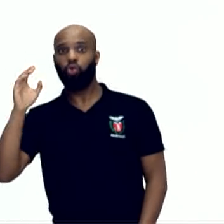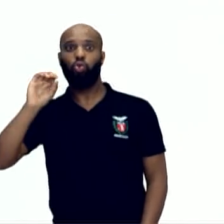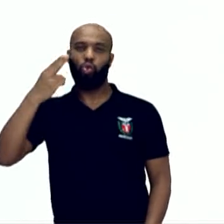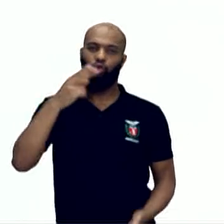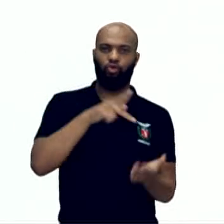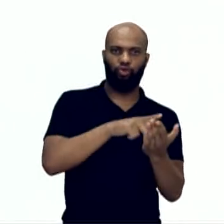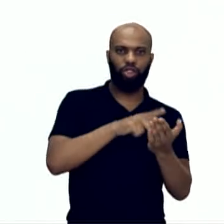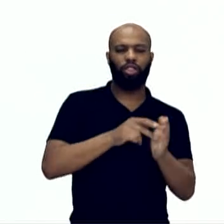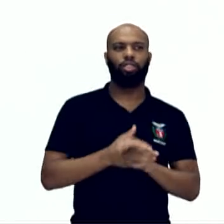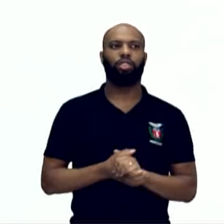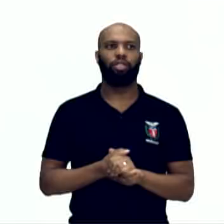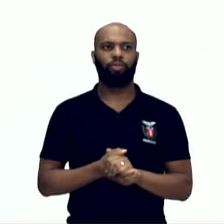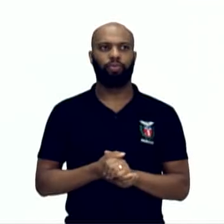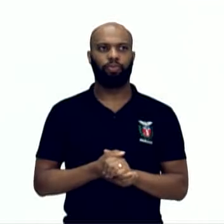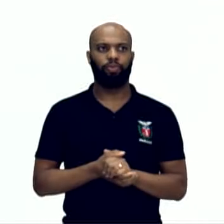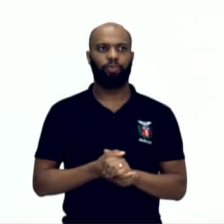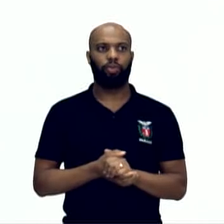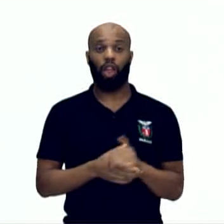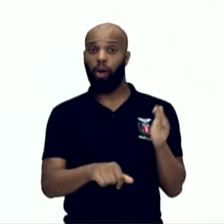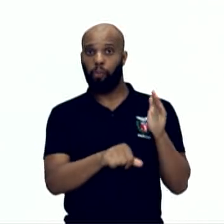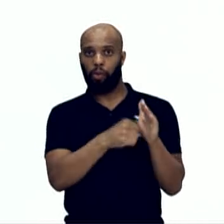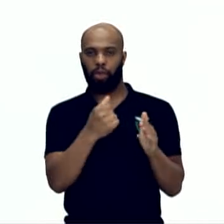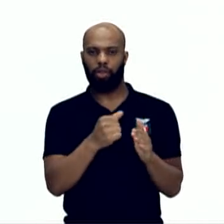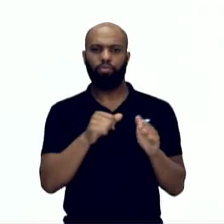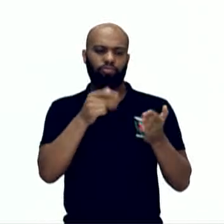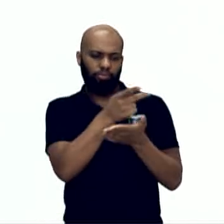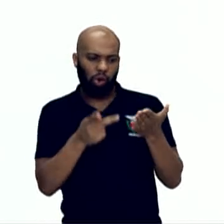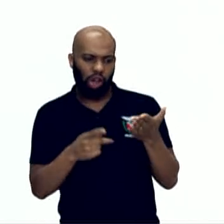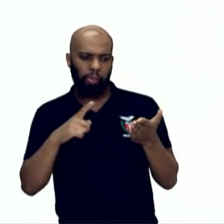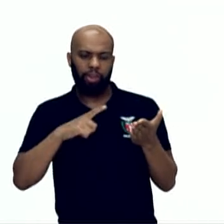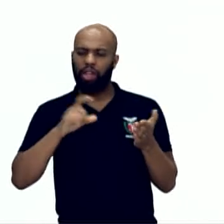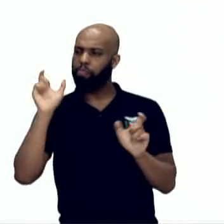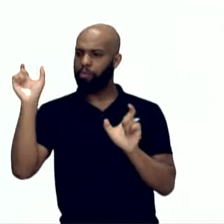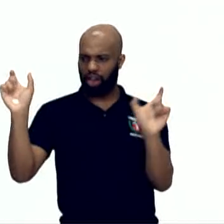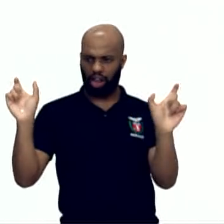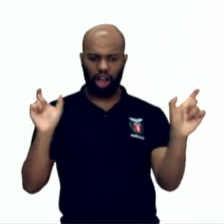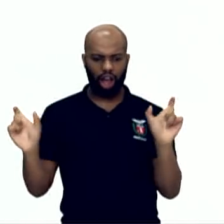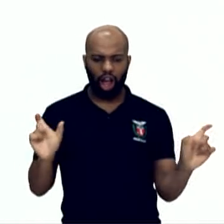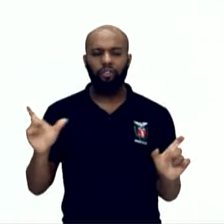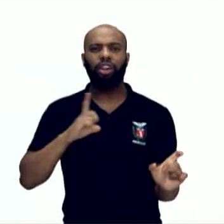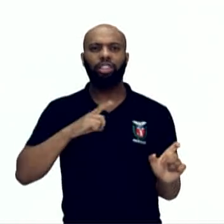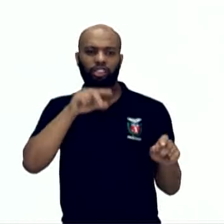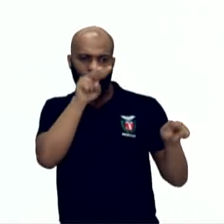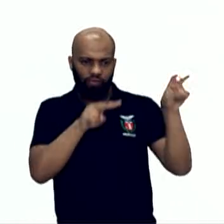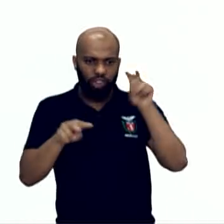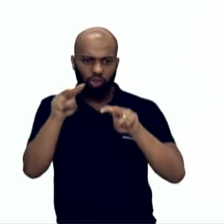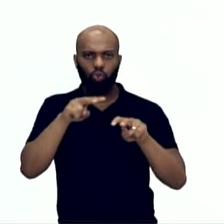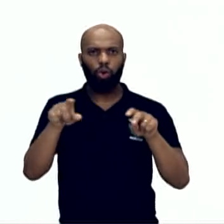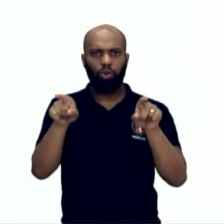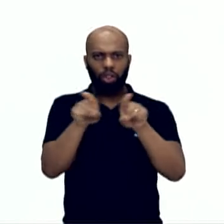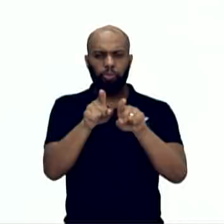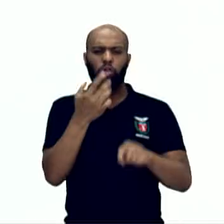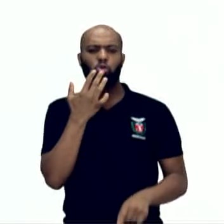junto? É um poema que combina a palavra com recursos visuais e